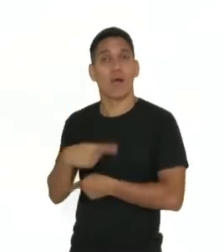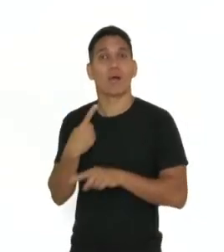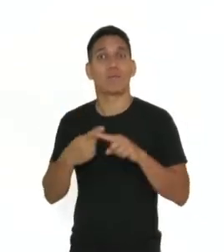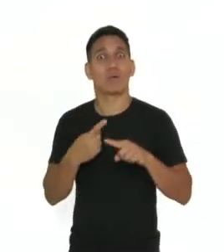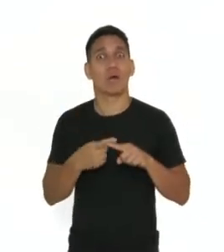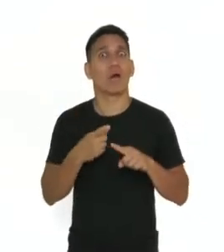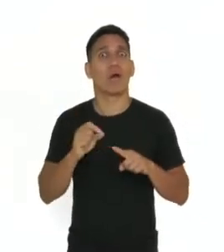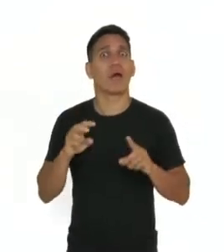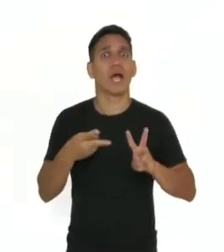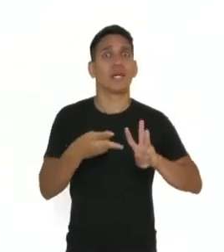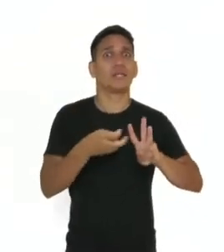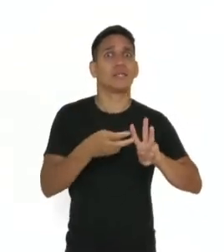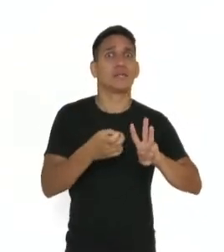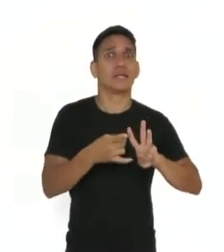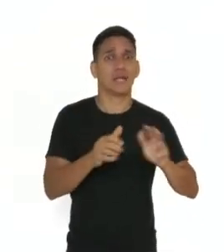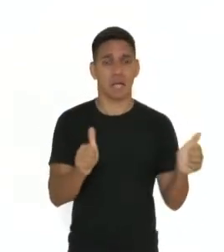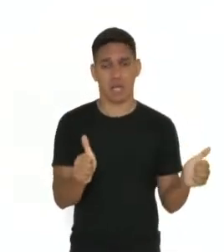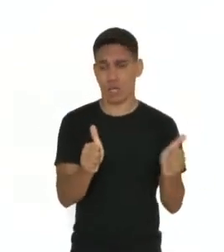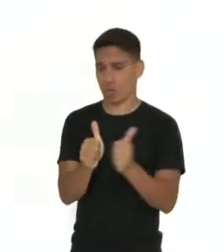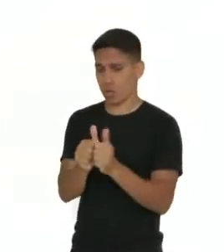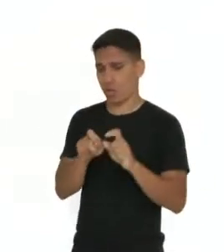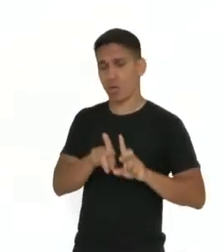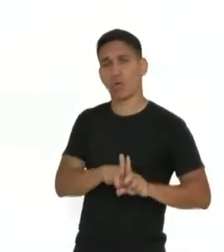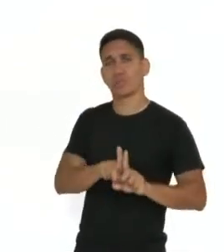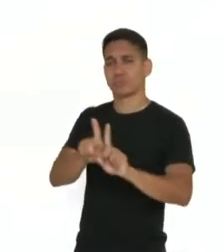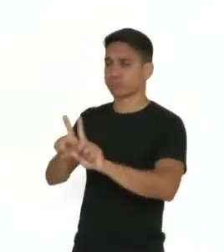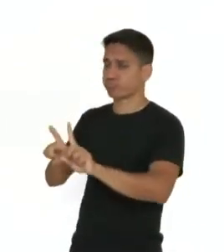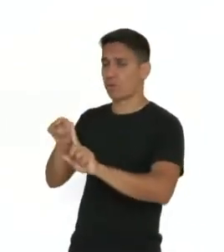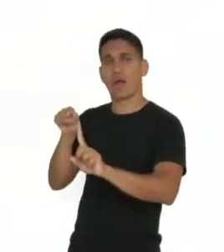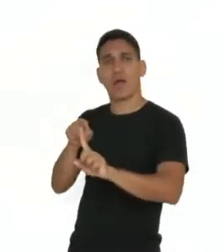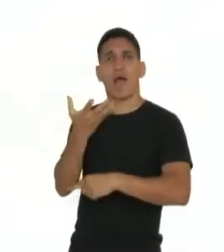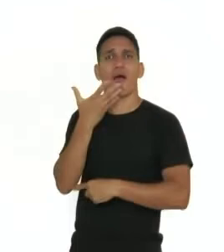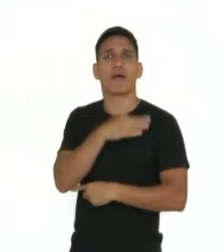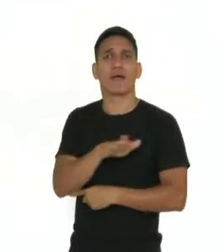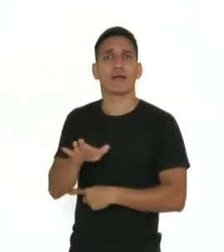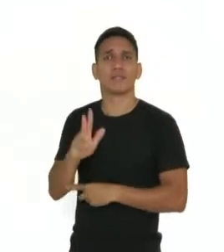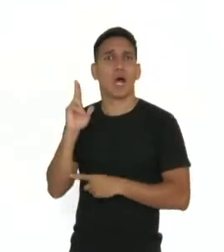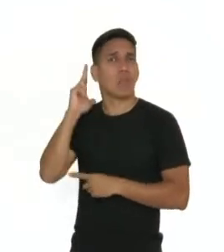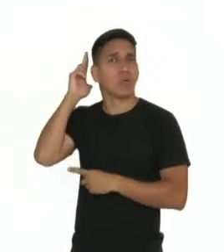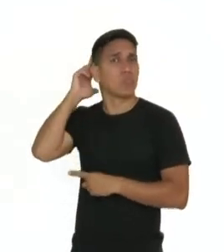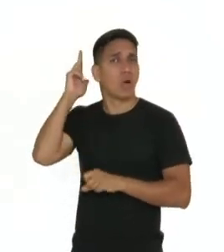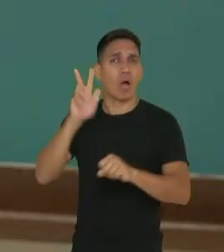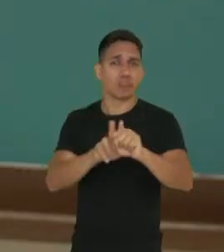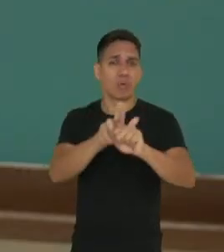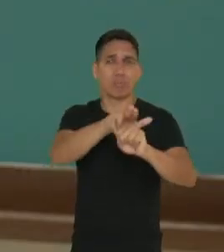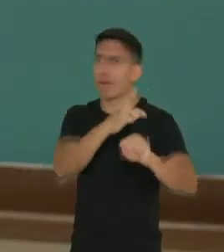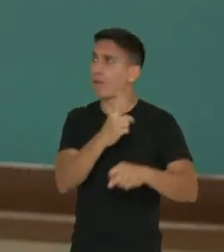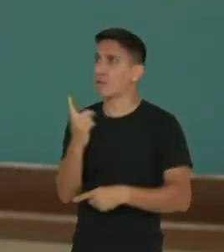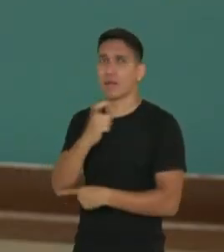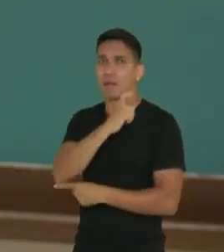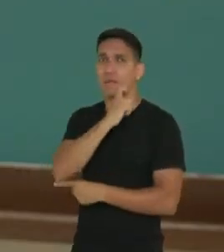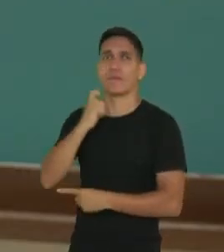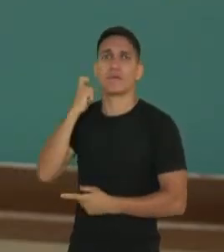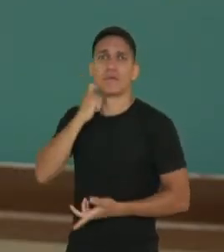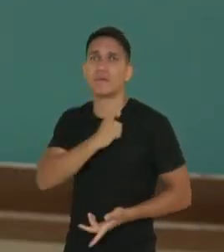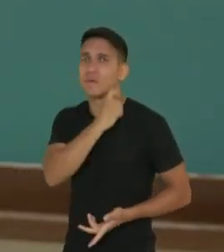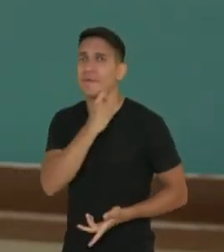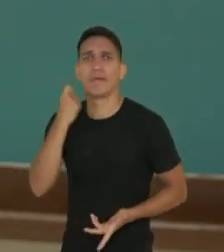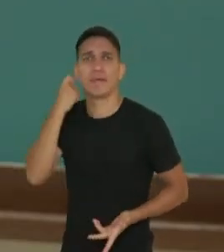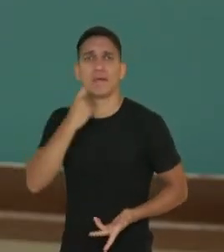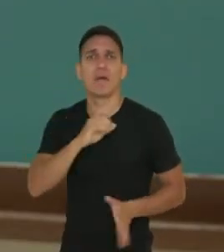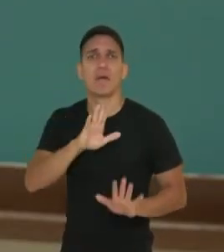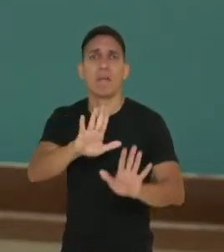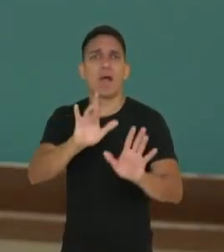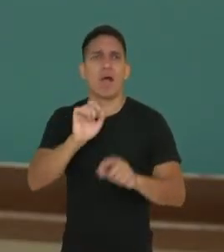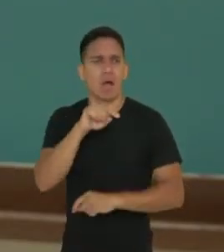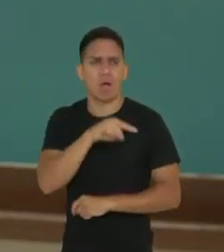índio chegar acompanhado de um menino para cortar o cabelo no barbeiro. Certo? Mas esse índio,